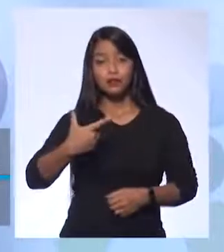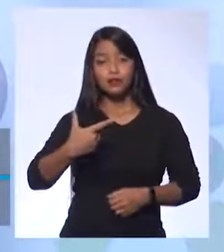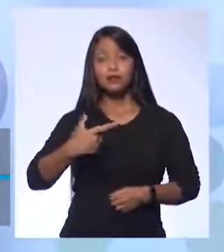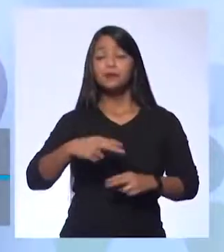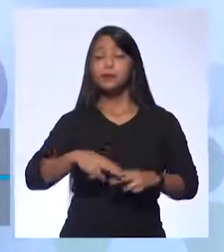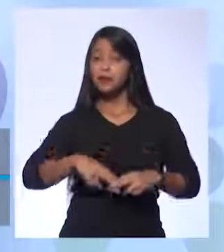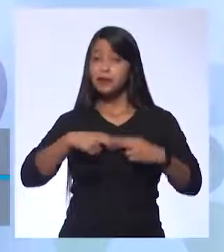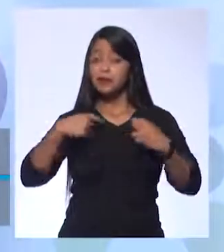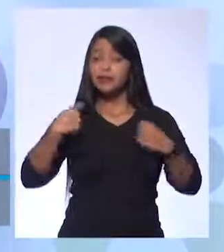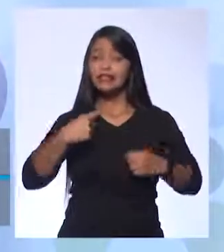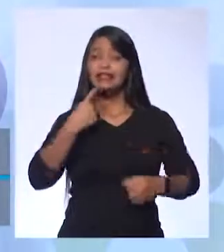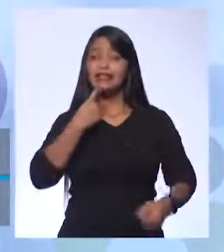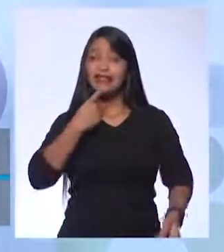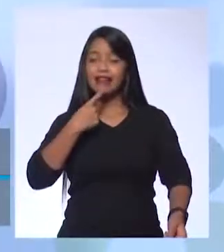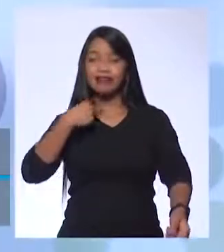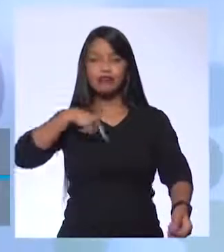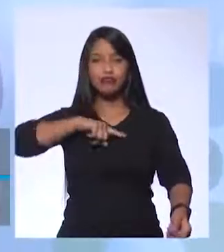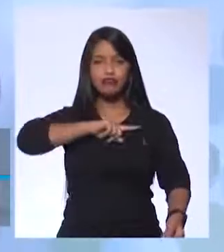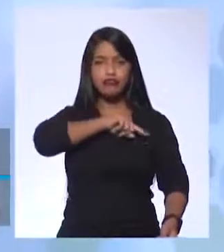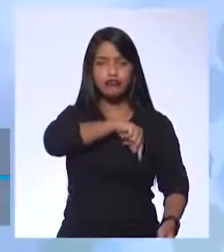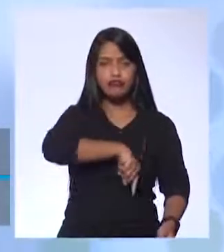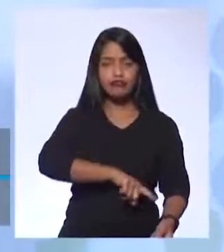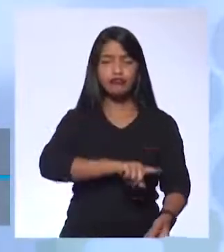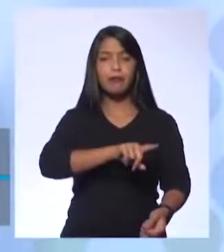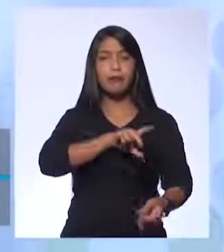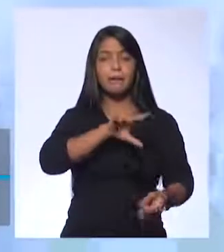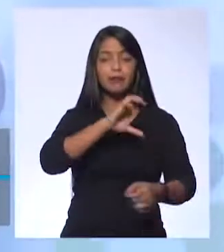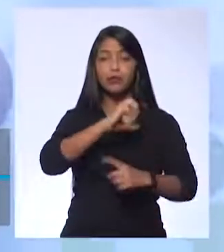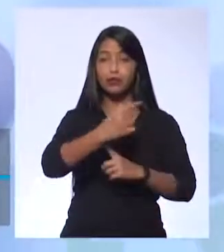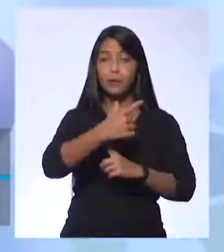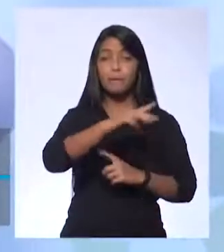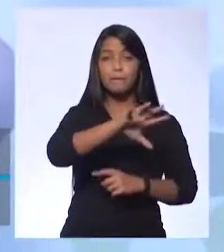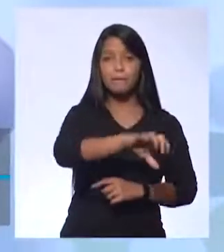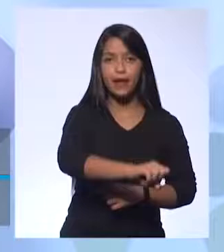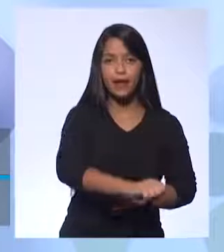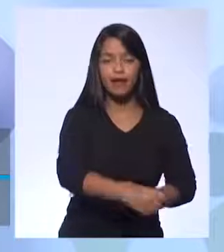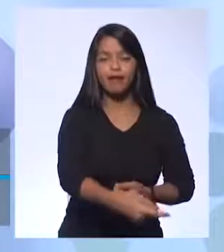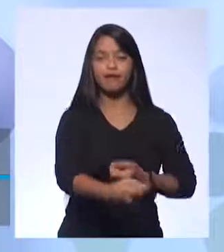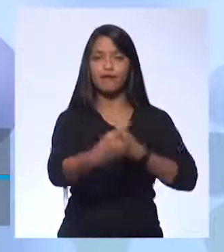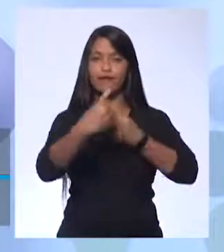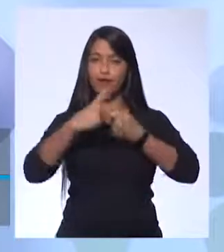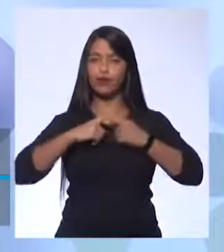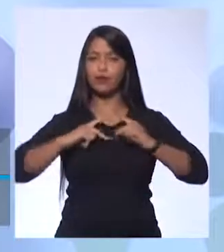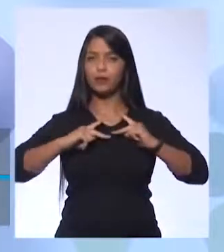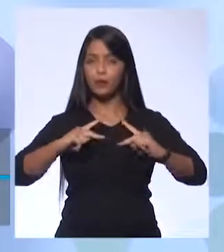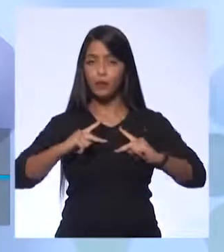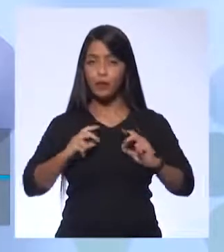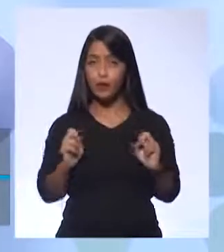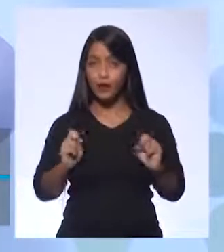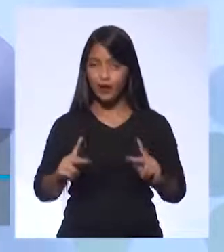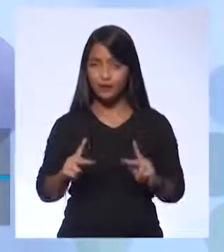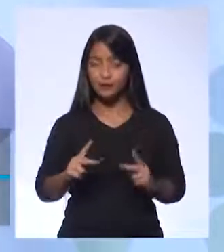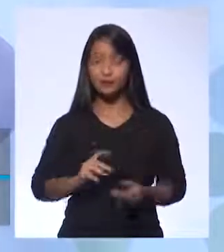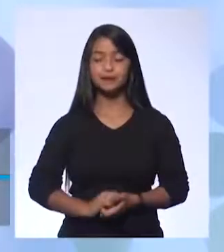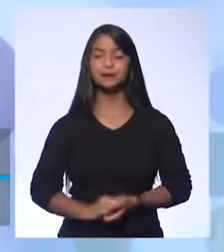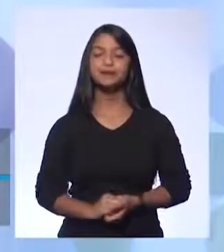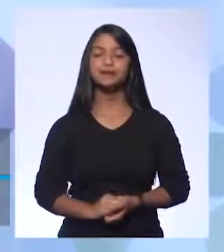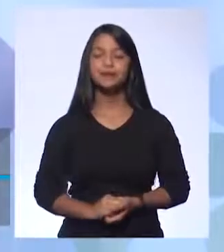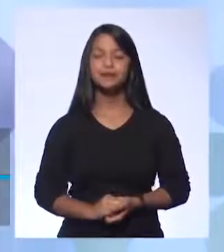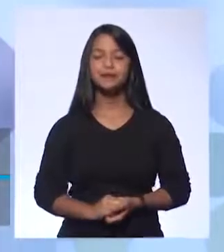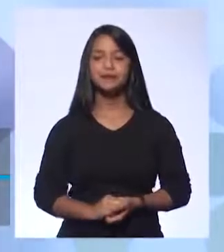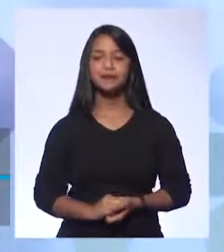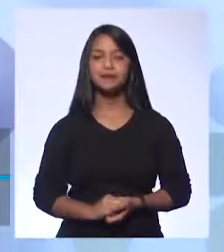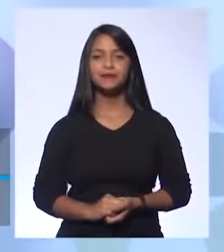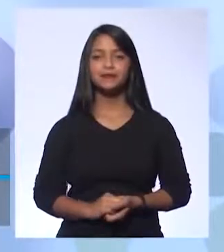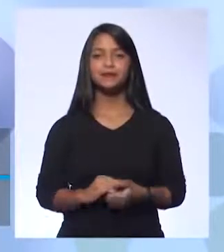pegar o gás carbônico e levar para o pulmão de volta. Tudo bem? Gente, então ó, o